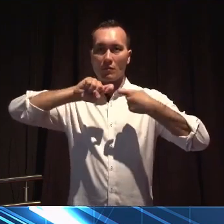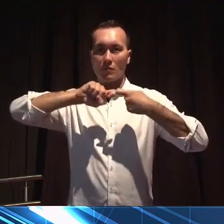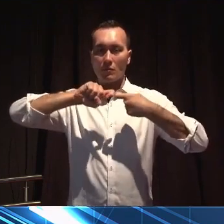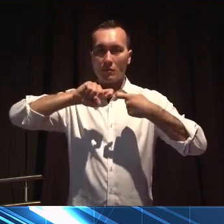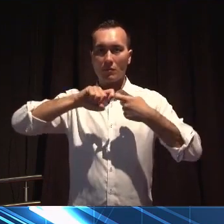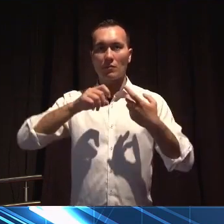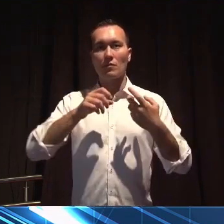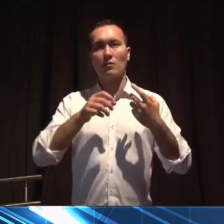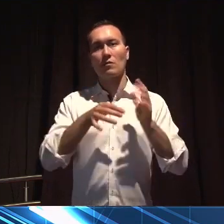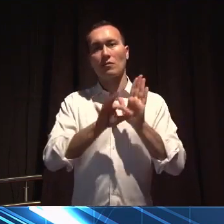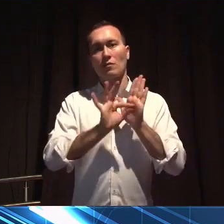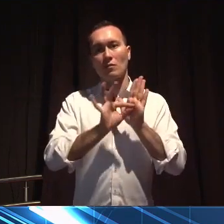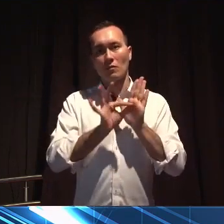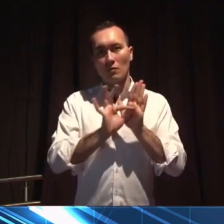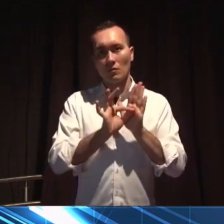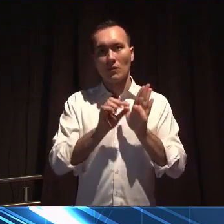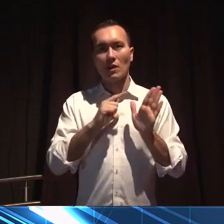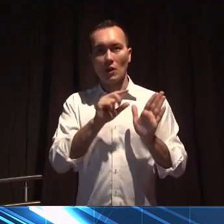legal.